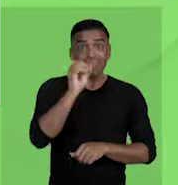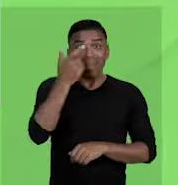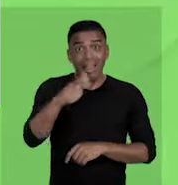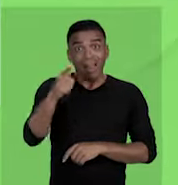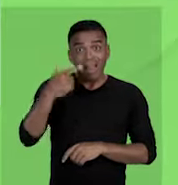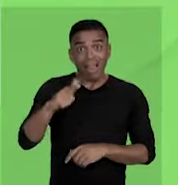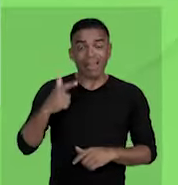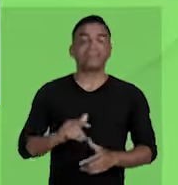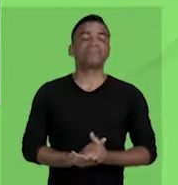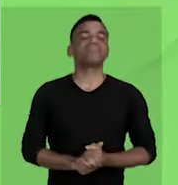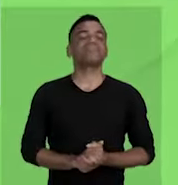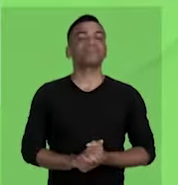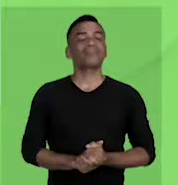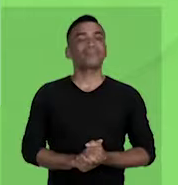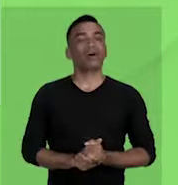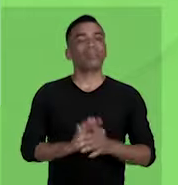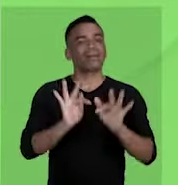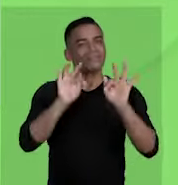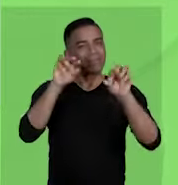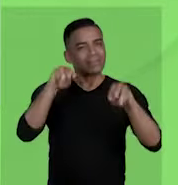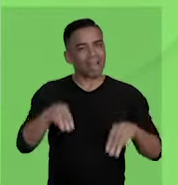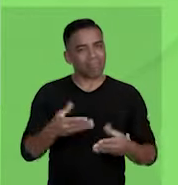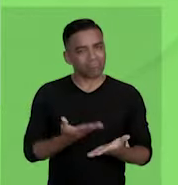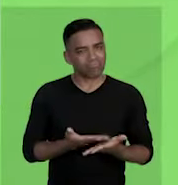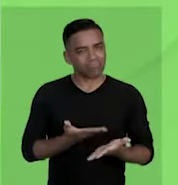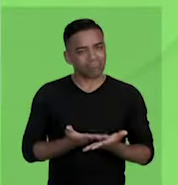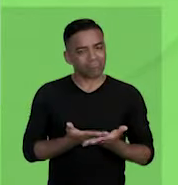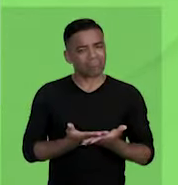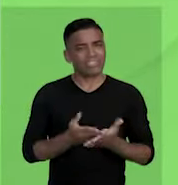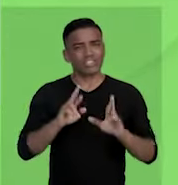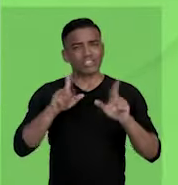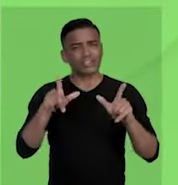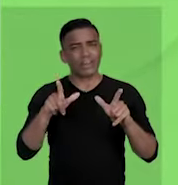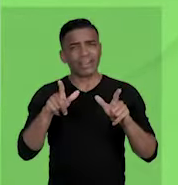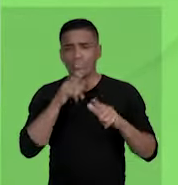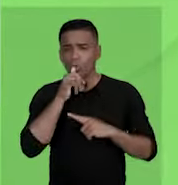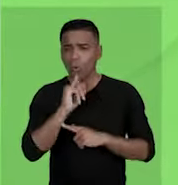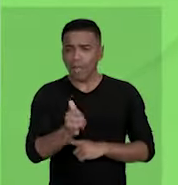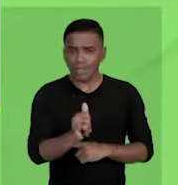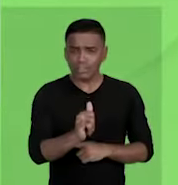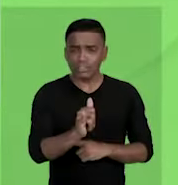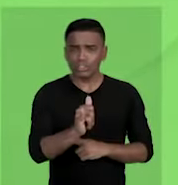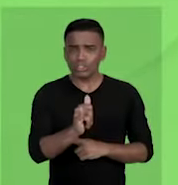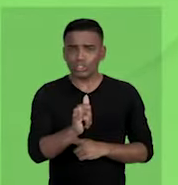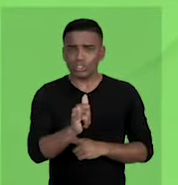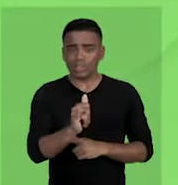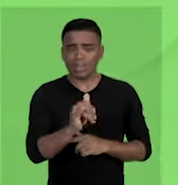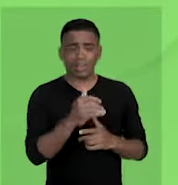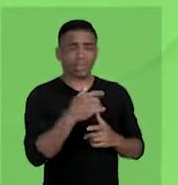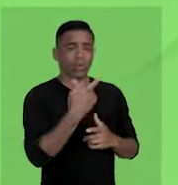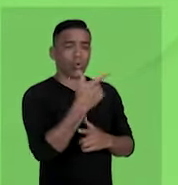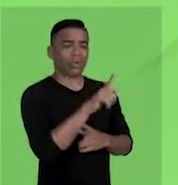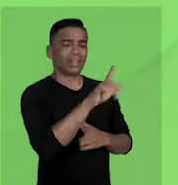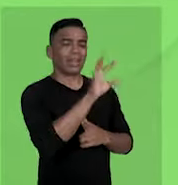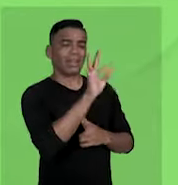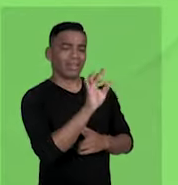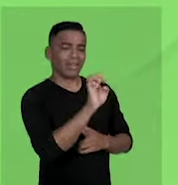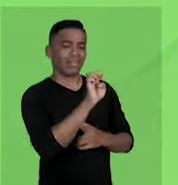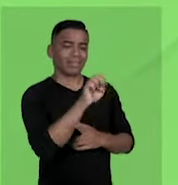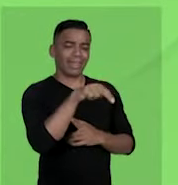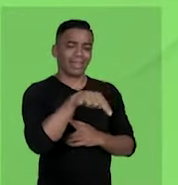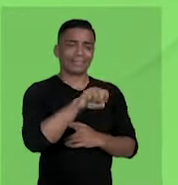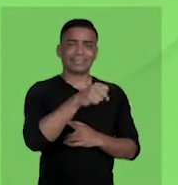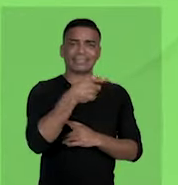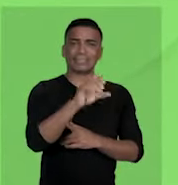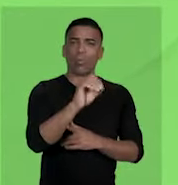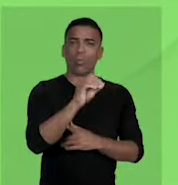afinal, para a gente poder fechar essa aula, qual que é a diferença então da corrente elétrica com a tensão elétrica? Então vamos